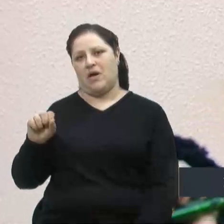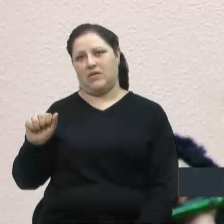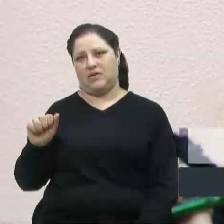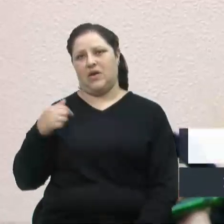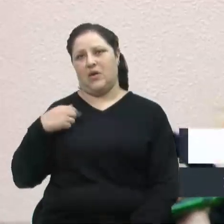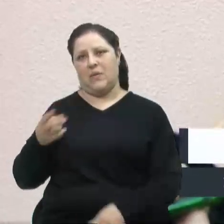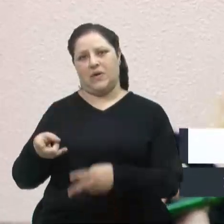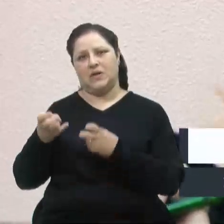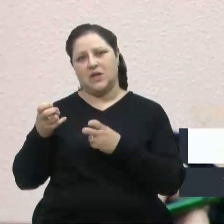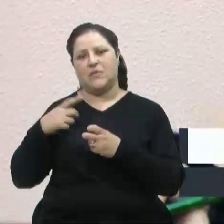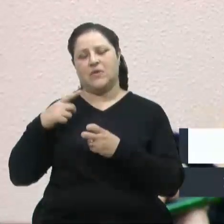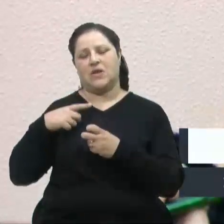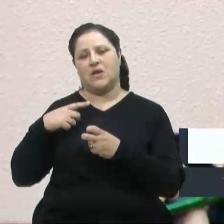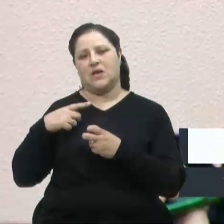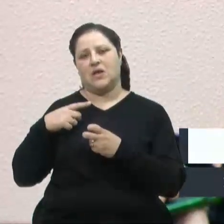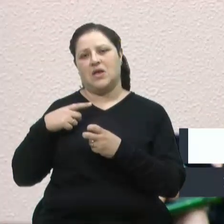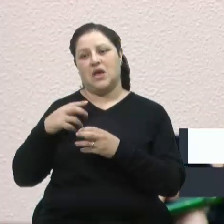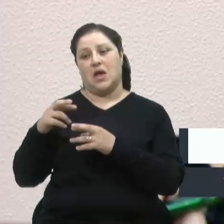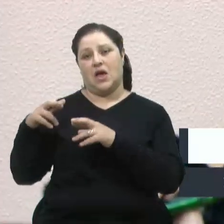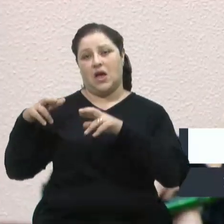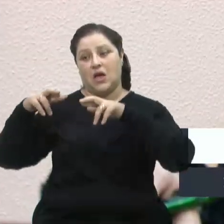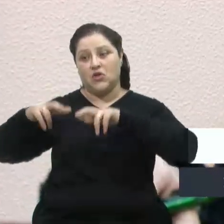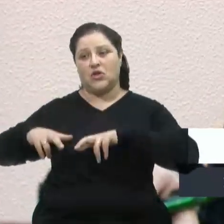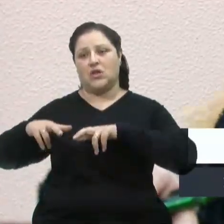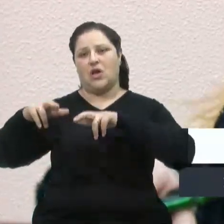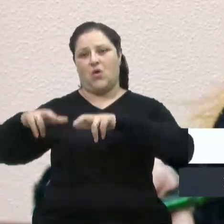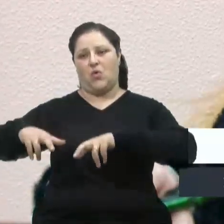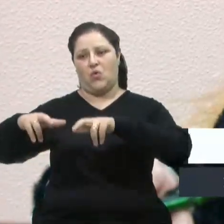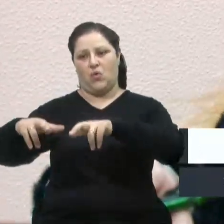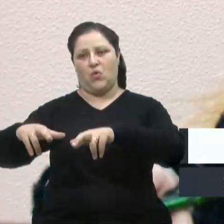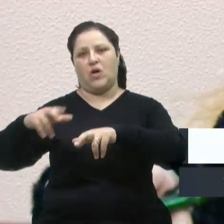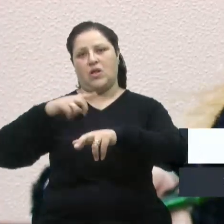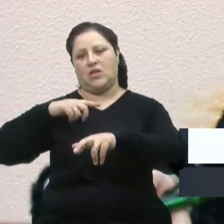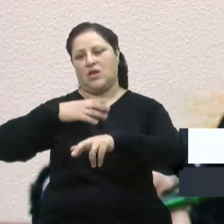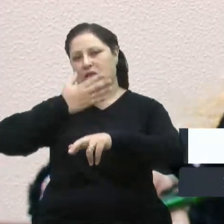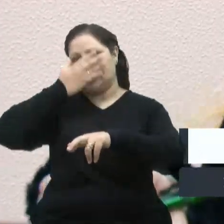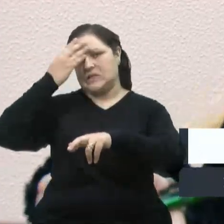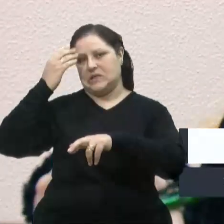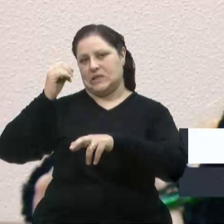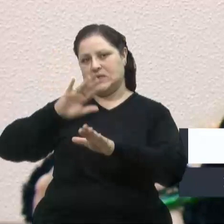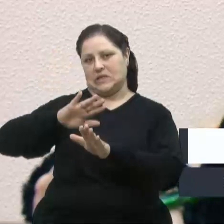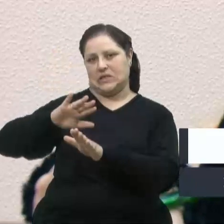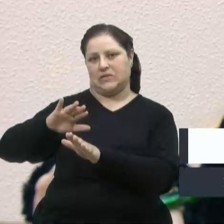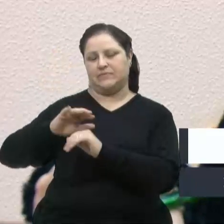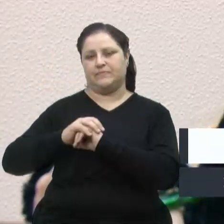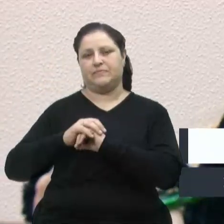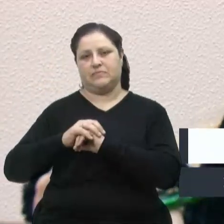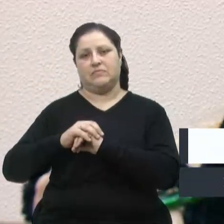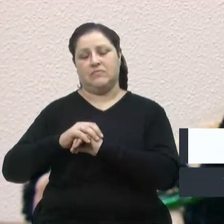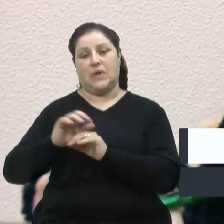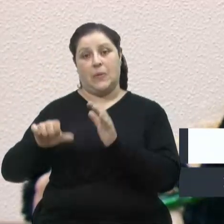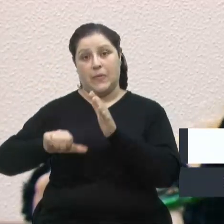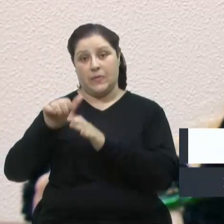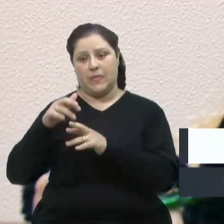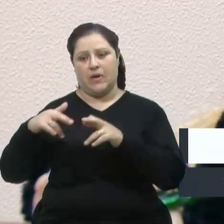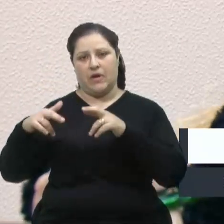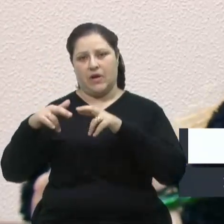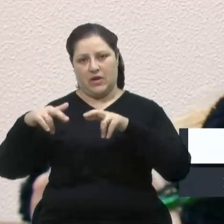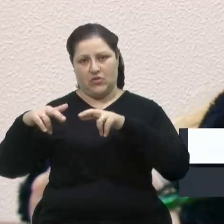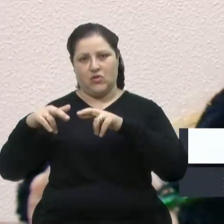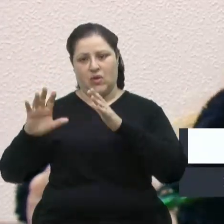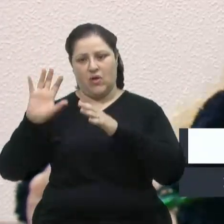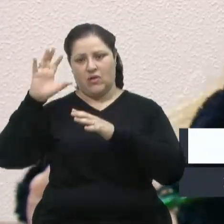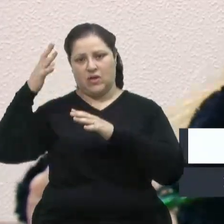as regionais têm ficado um pouco esquecida. A feira do Desvio Risso foi a primeira regional que